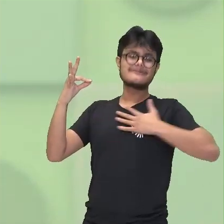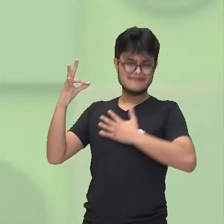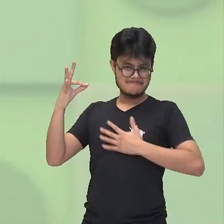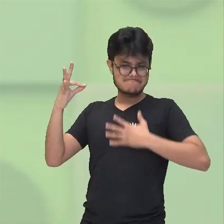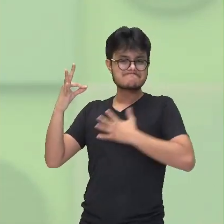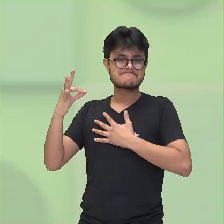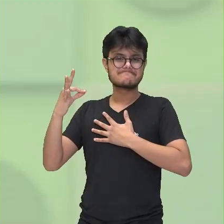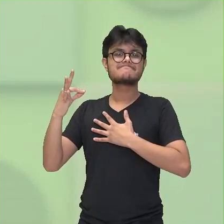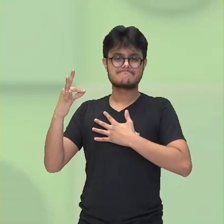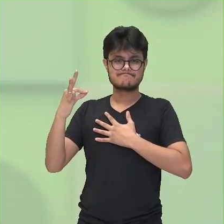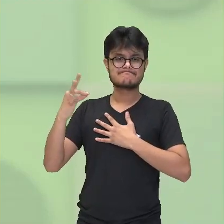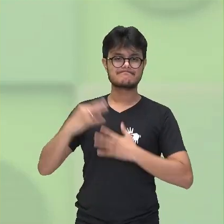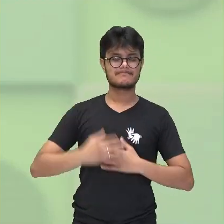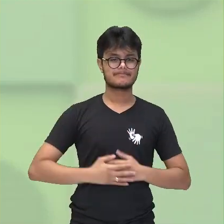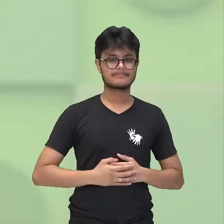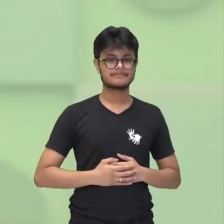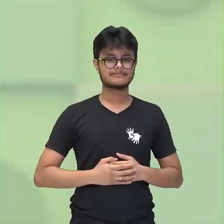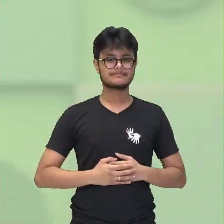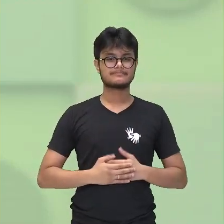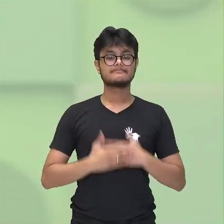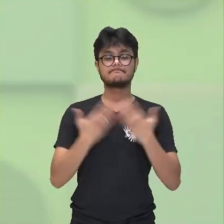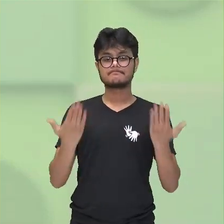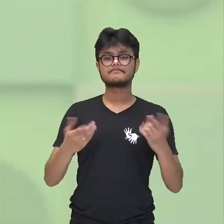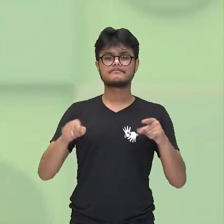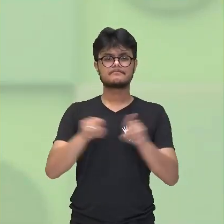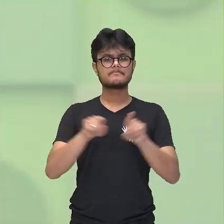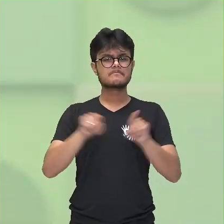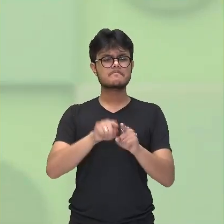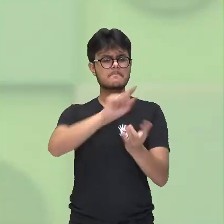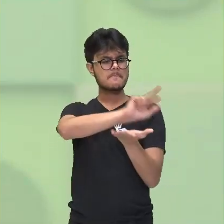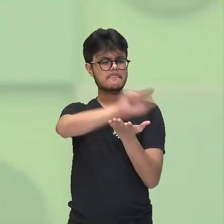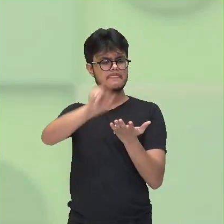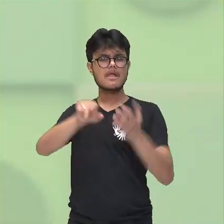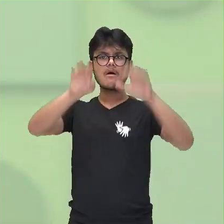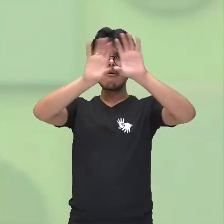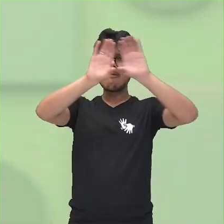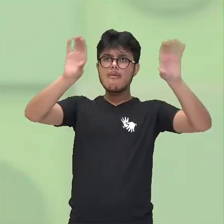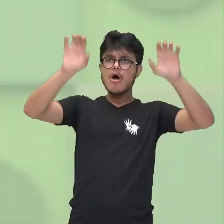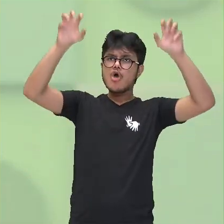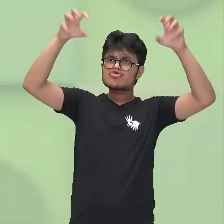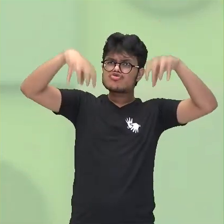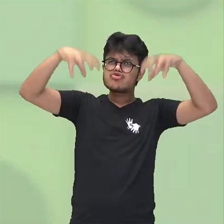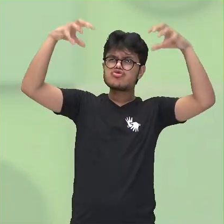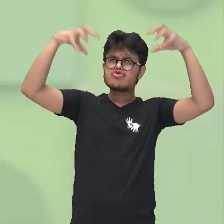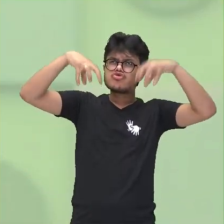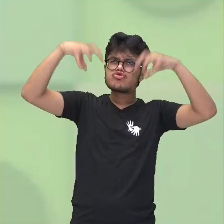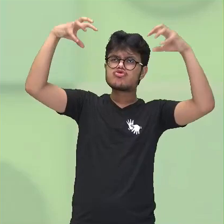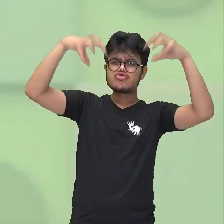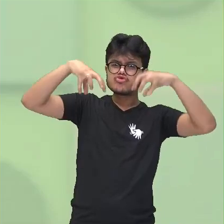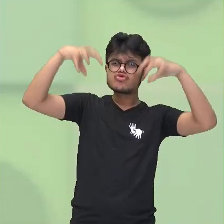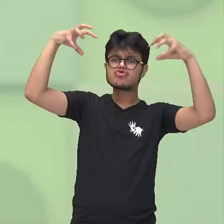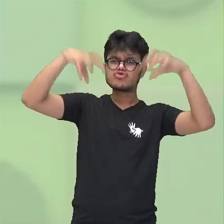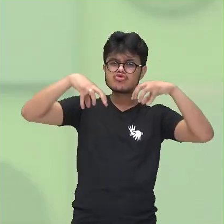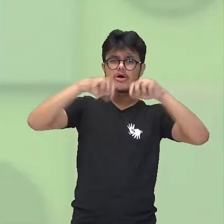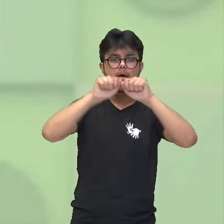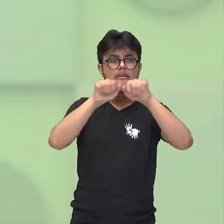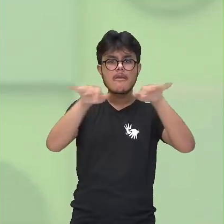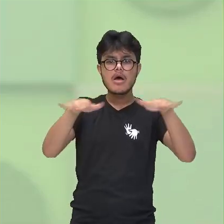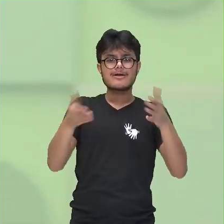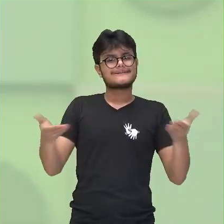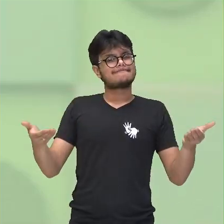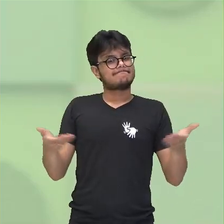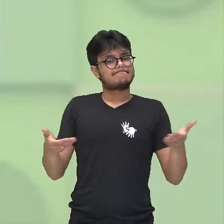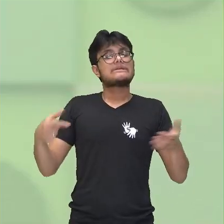mosquito conseguir sobreviver. Né? Além disso, a grande quantidade de chuvas, né? A diferença de chuvas também nos dias de hoje, tudo isso